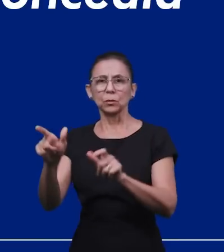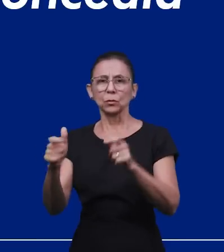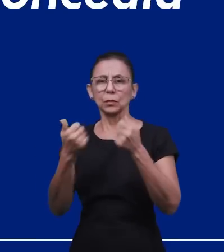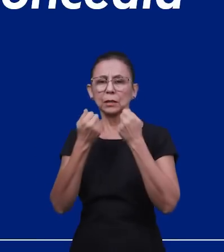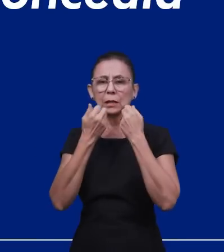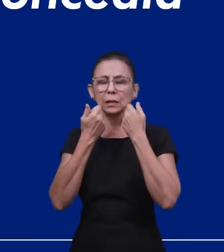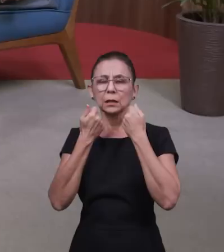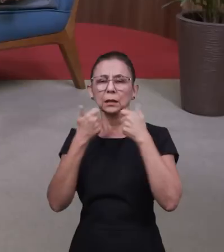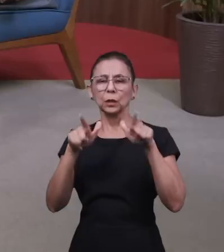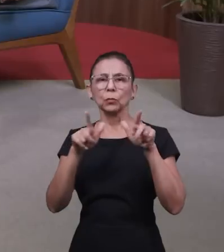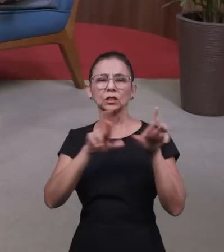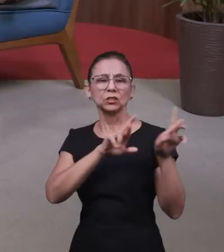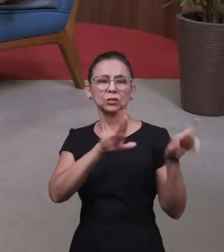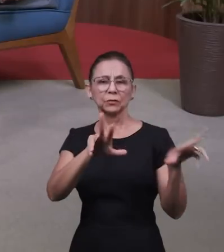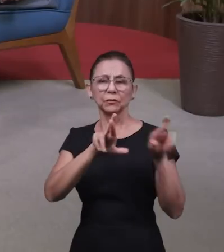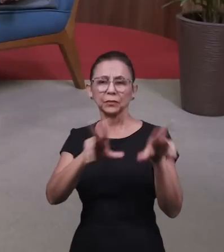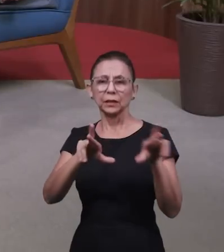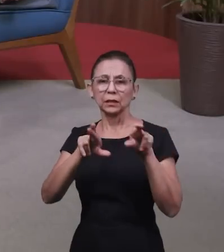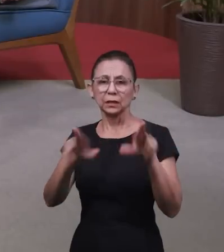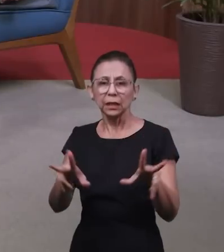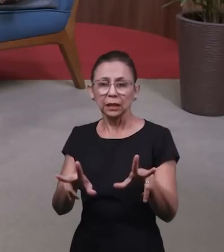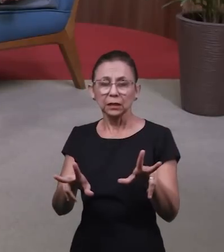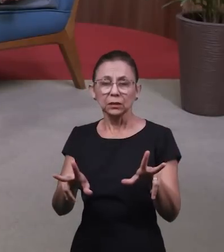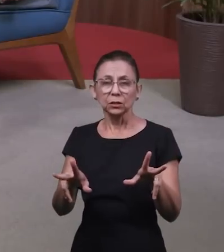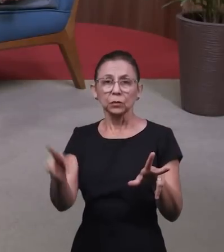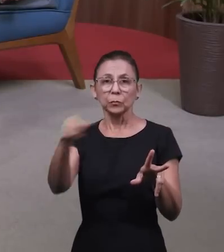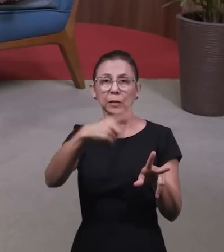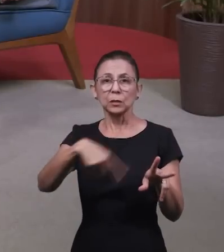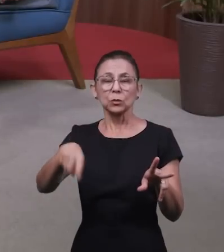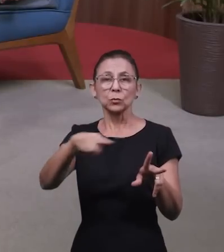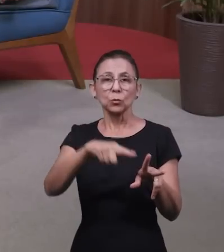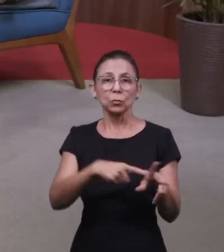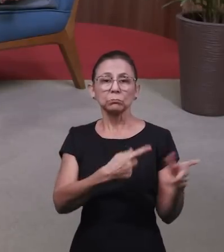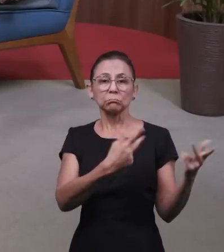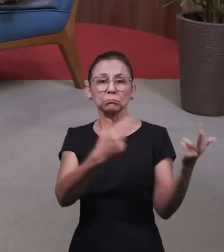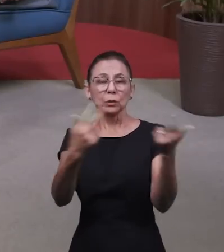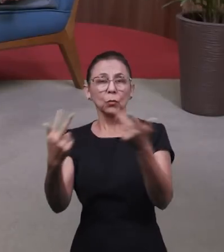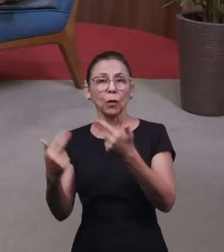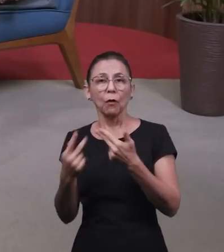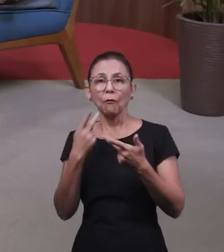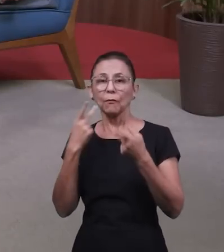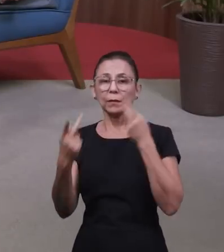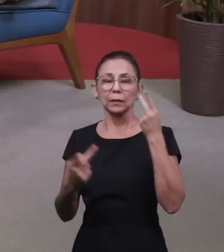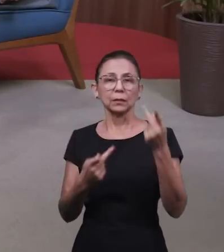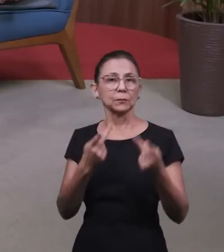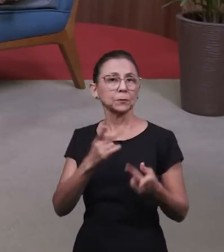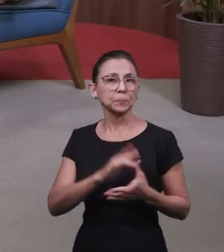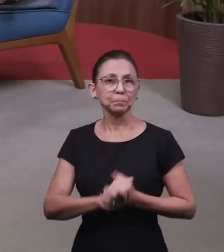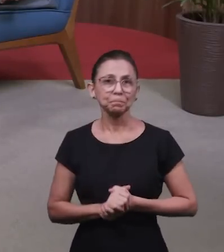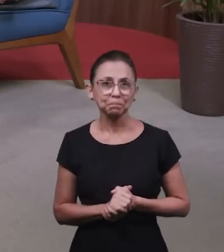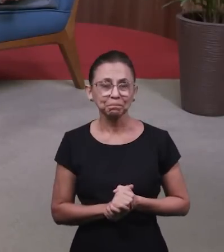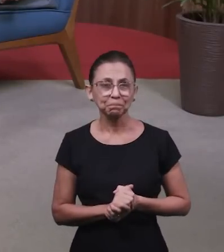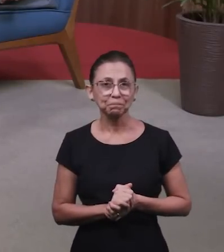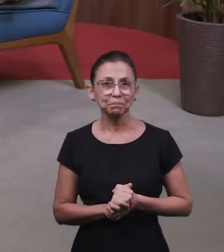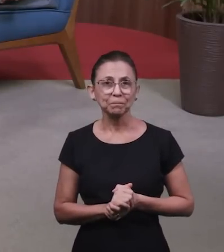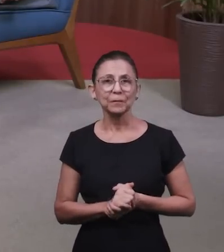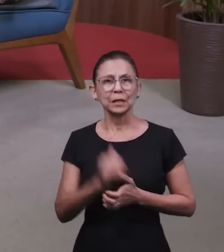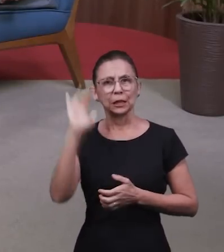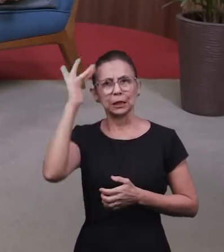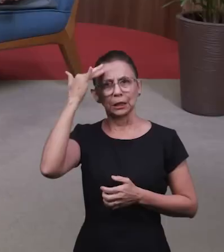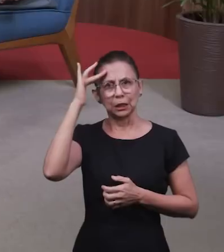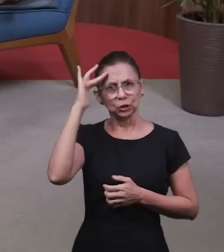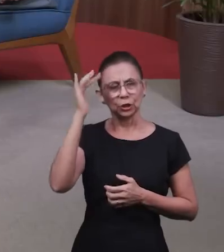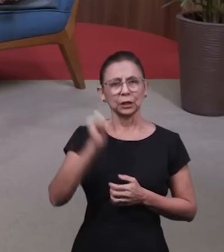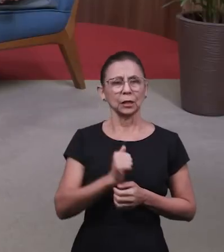texto? Apenas uma abordagem que ser cheio do Espírito Santo, aqui foi o batismo com o